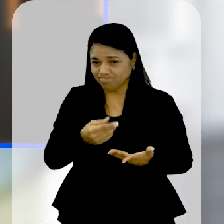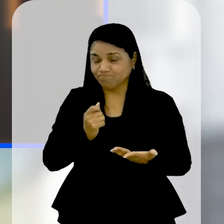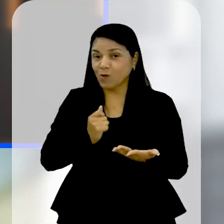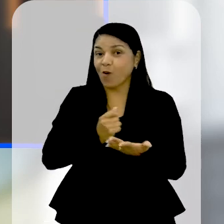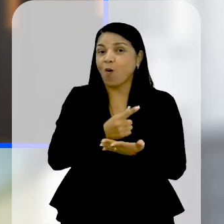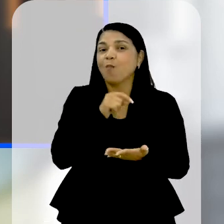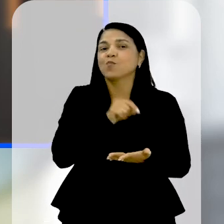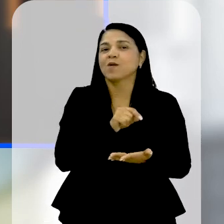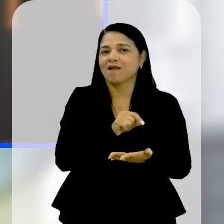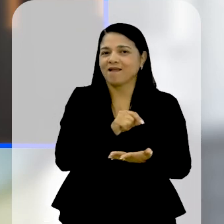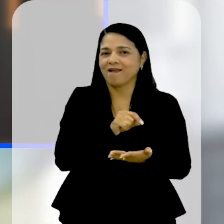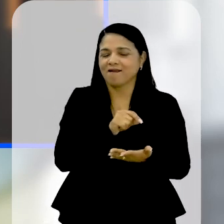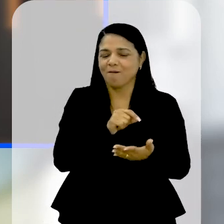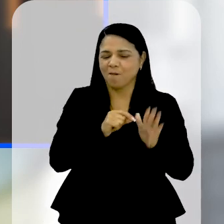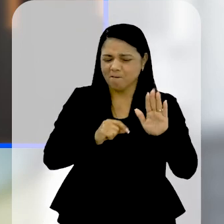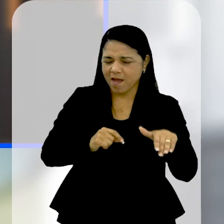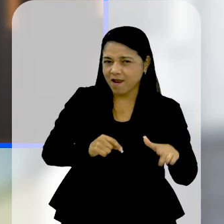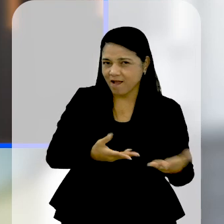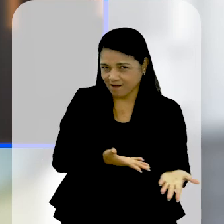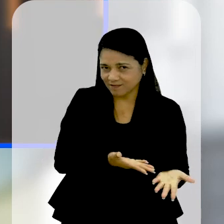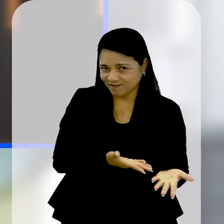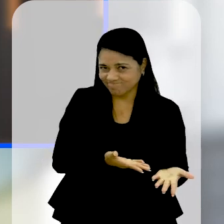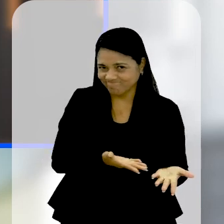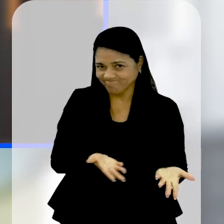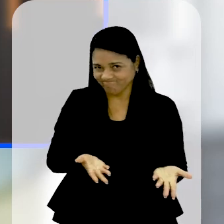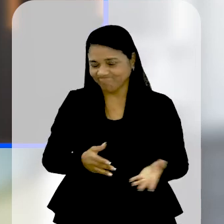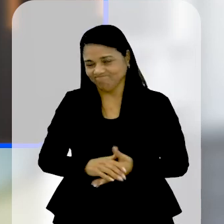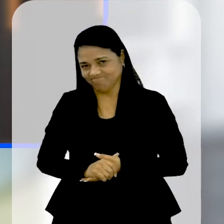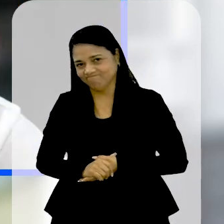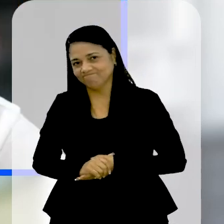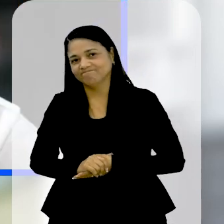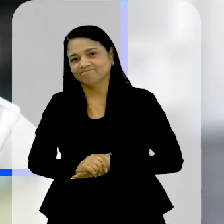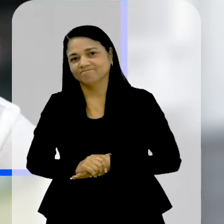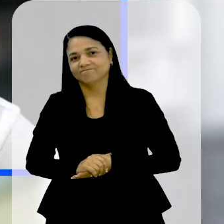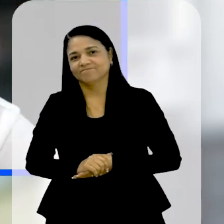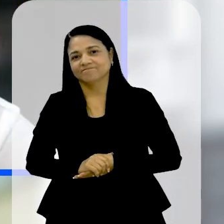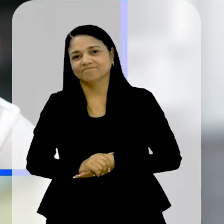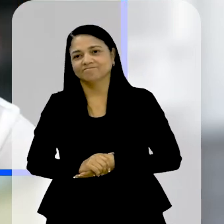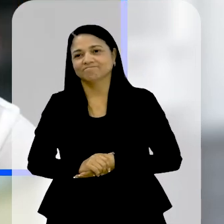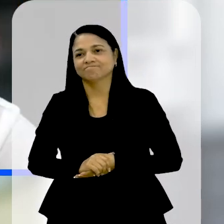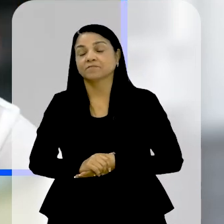vive, acaba comprando esse que é menos indicado.